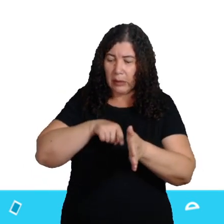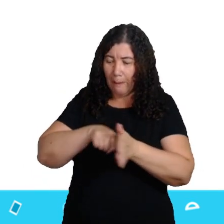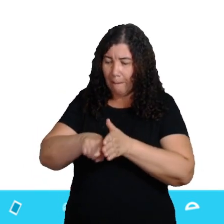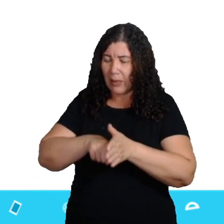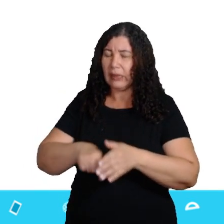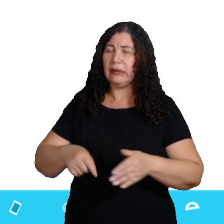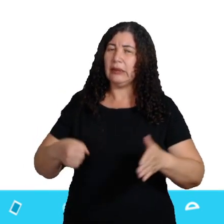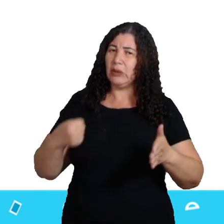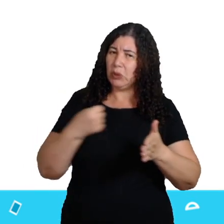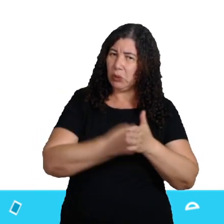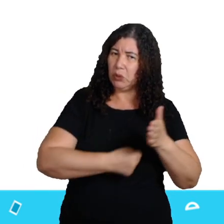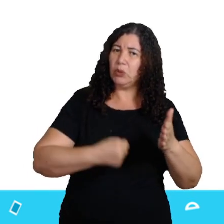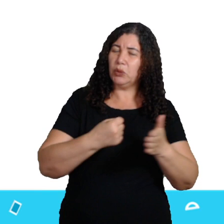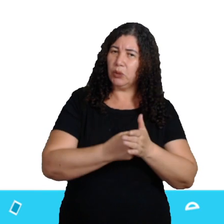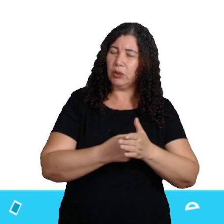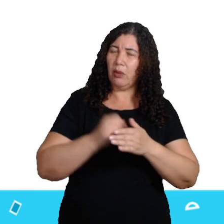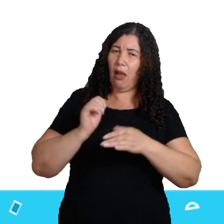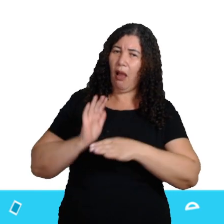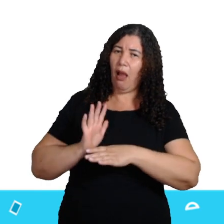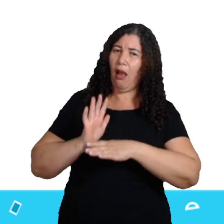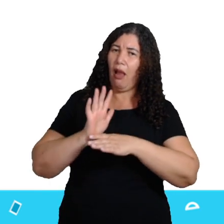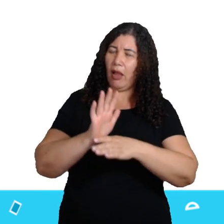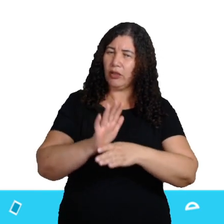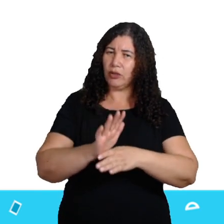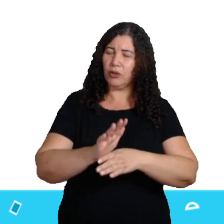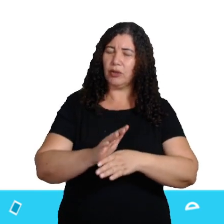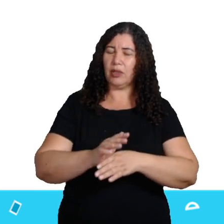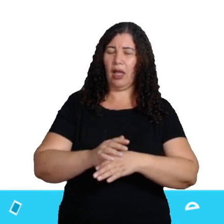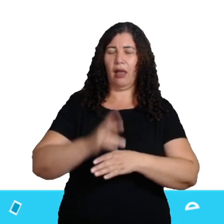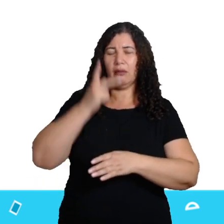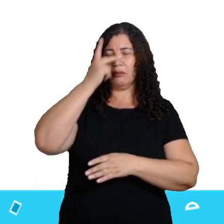militante do movimento negro desde